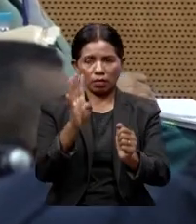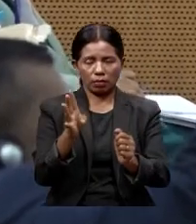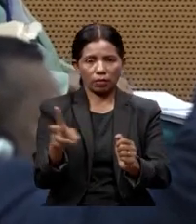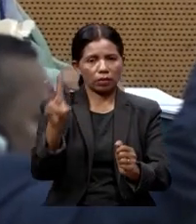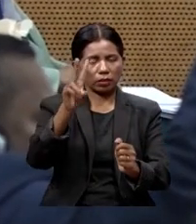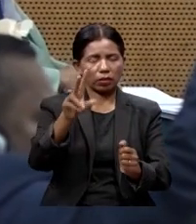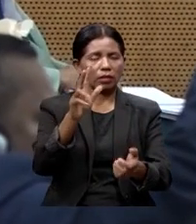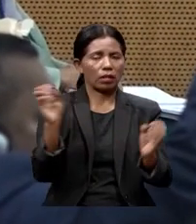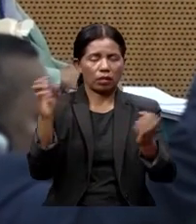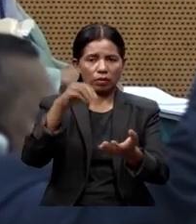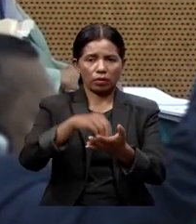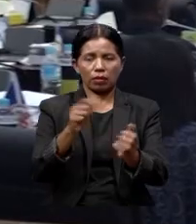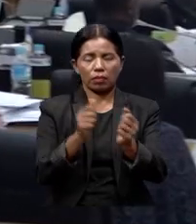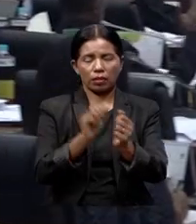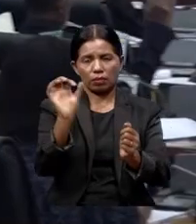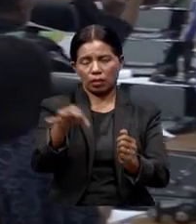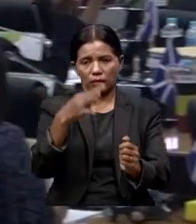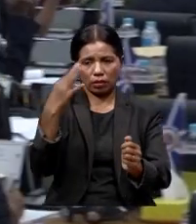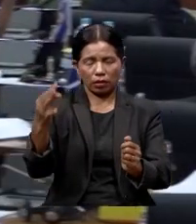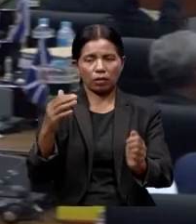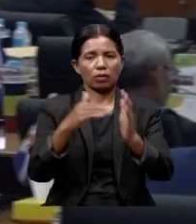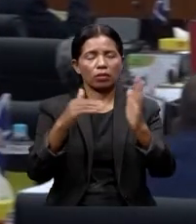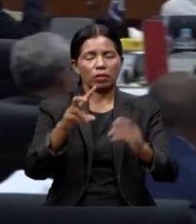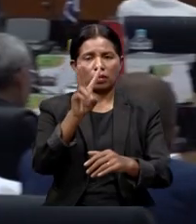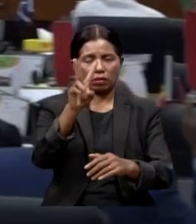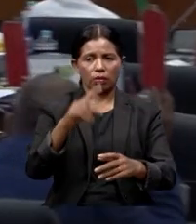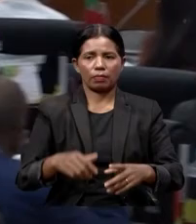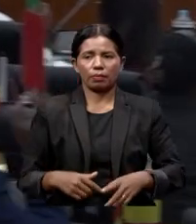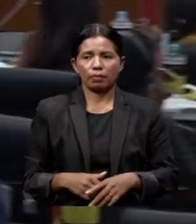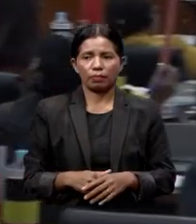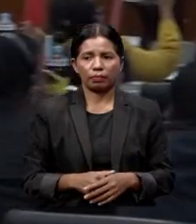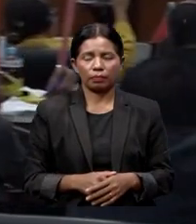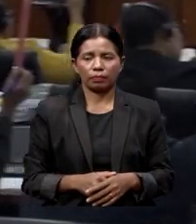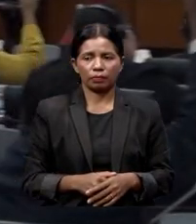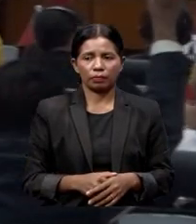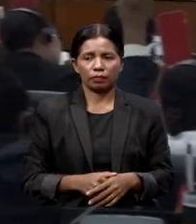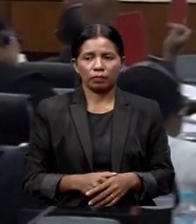abstenção sanulu resin sia, no contra rua. Equipa Cobertura, GMN.